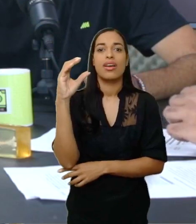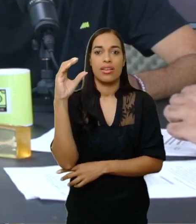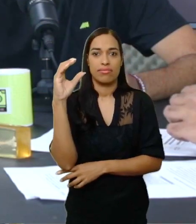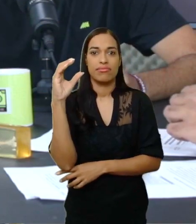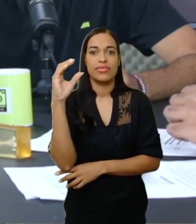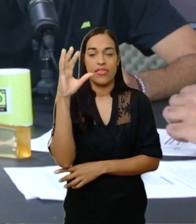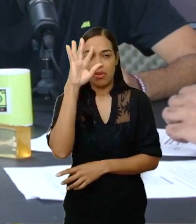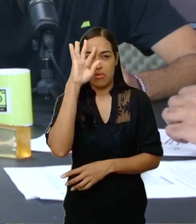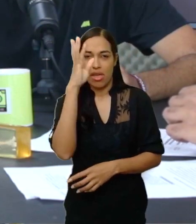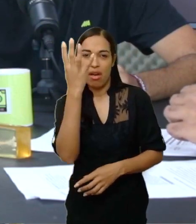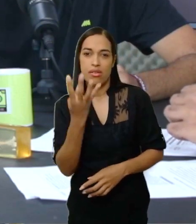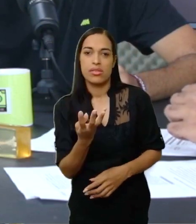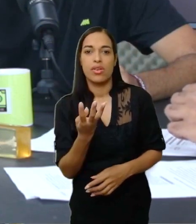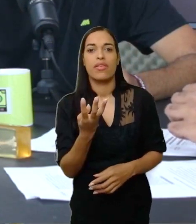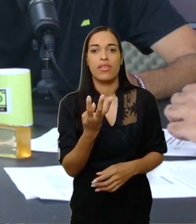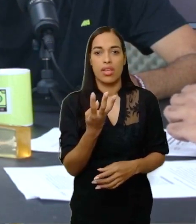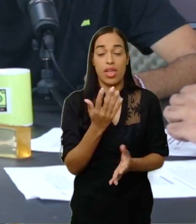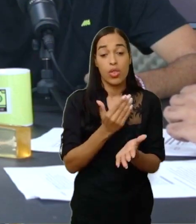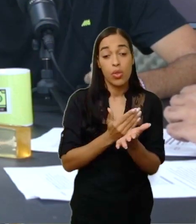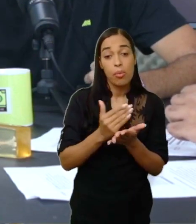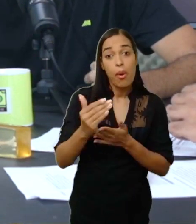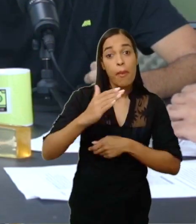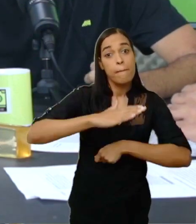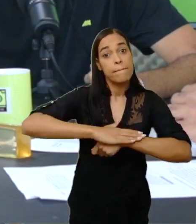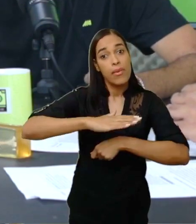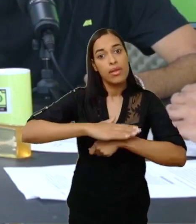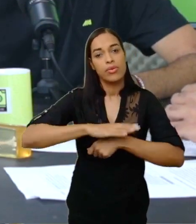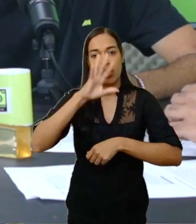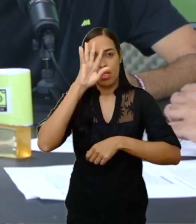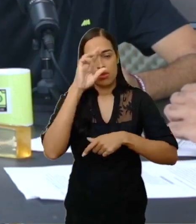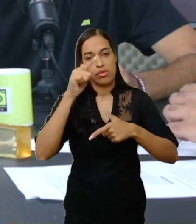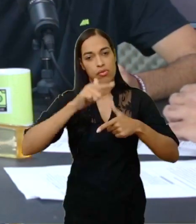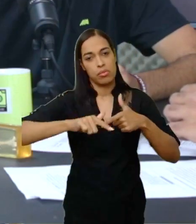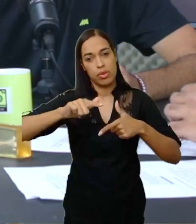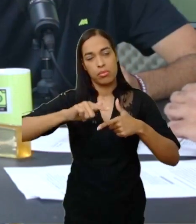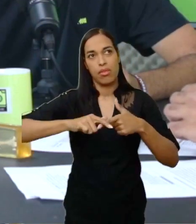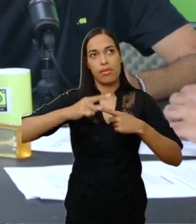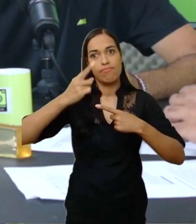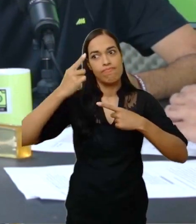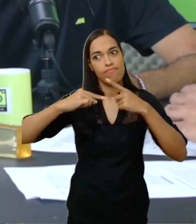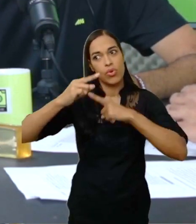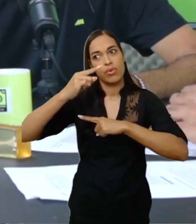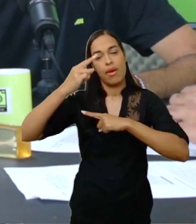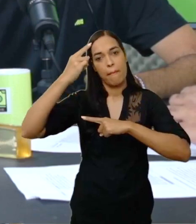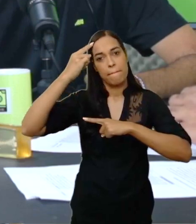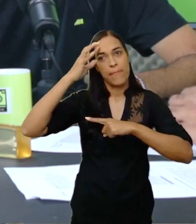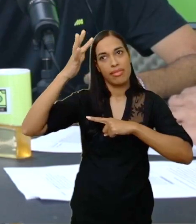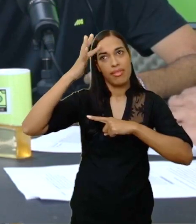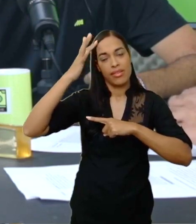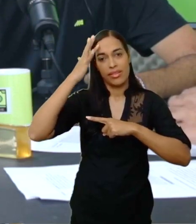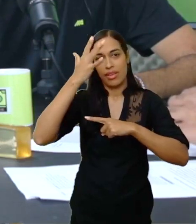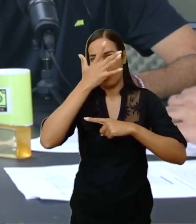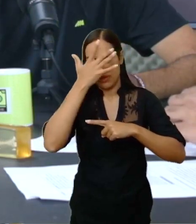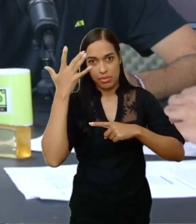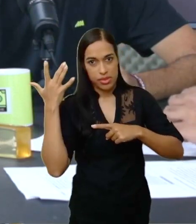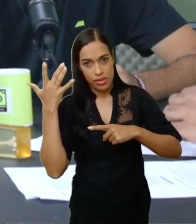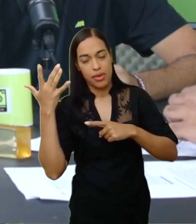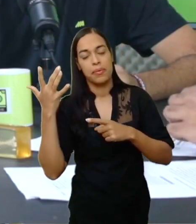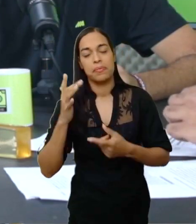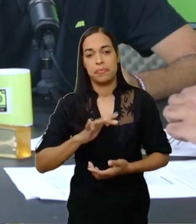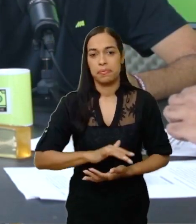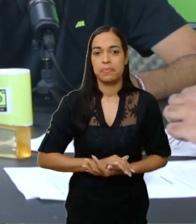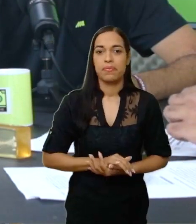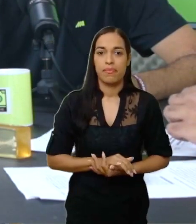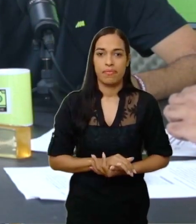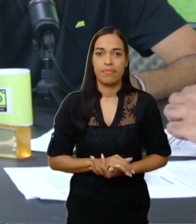vem para solucionar. E aí, a partir do momento que ela soluciona um problema, ela também muda a cabeça da pessoa, sim, né? É. Então,